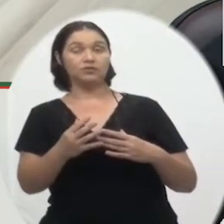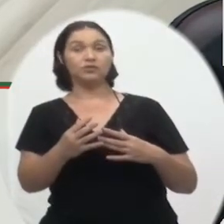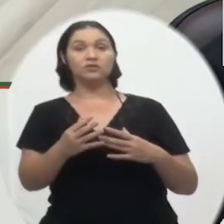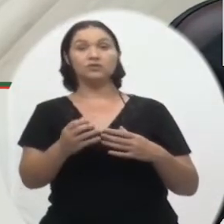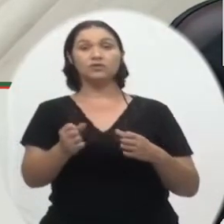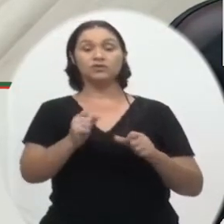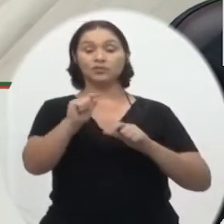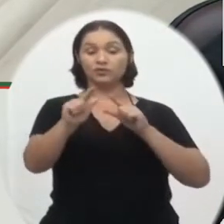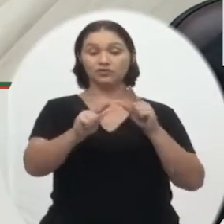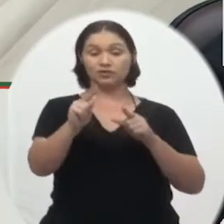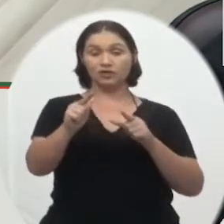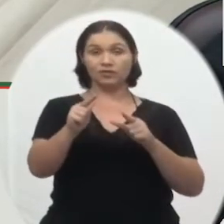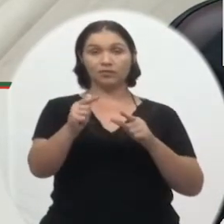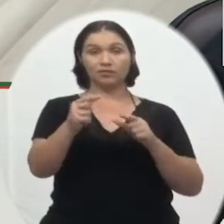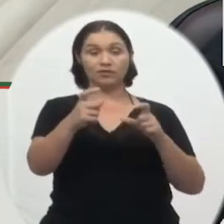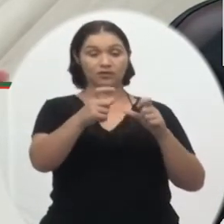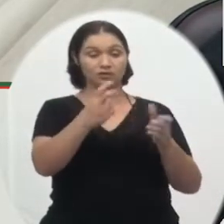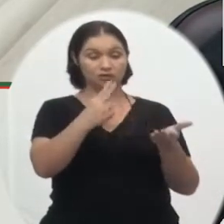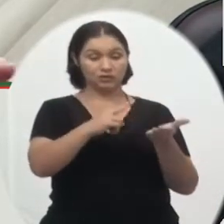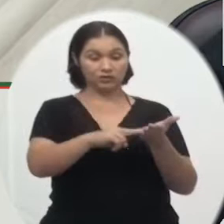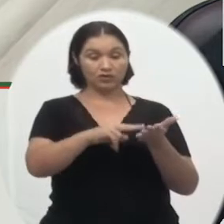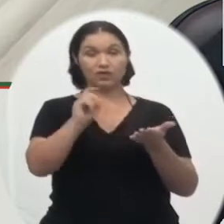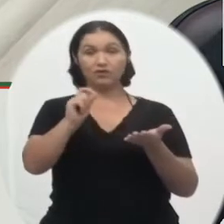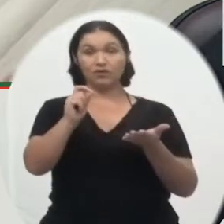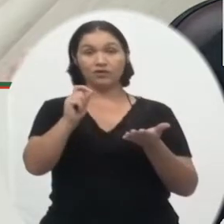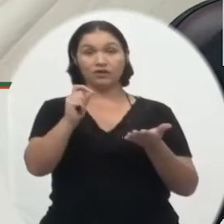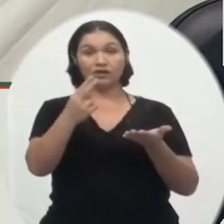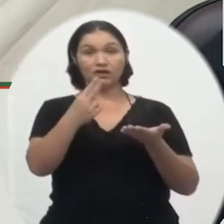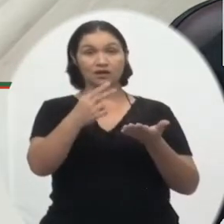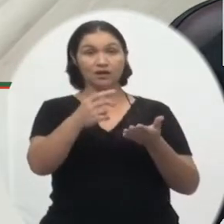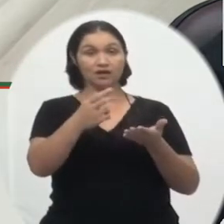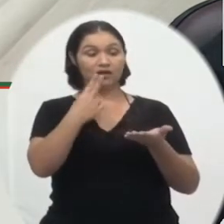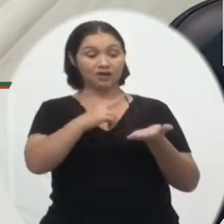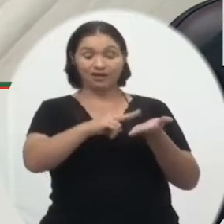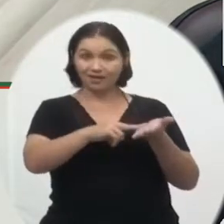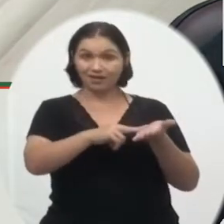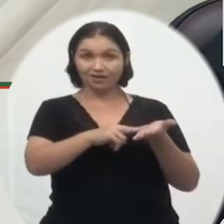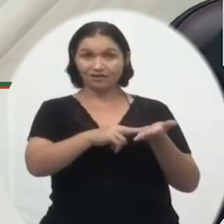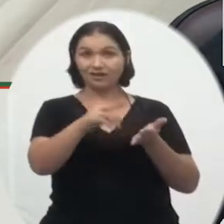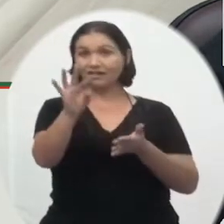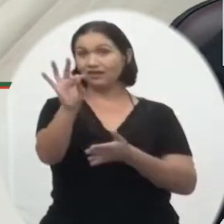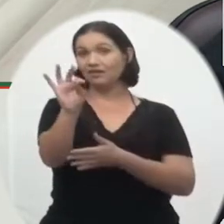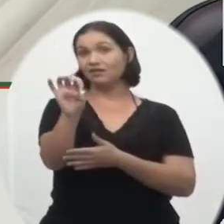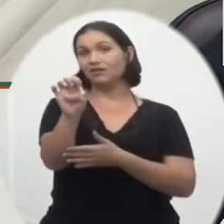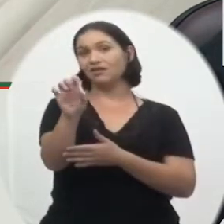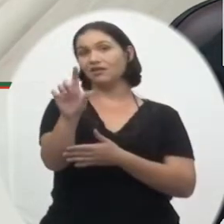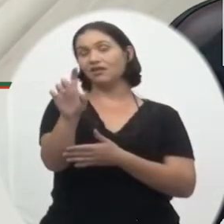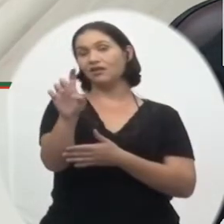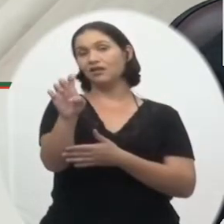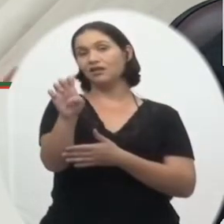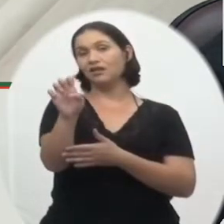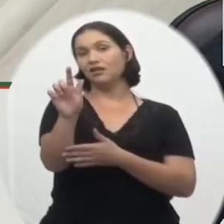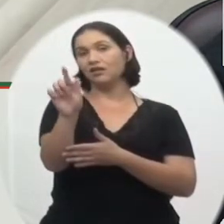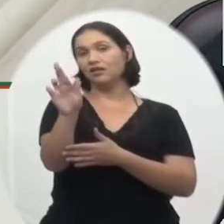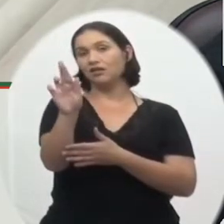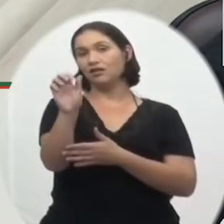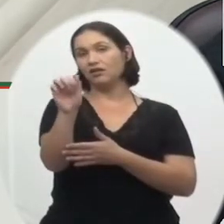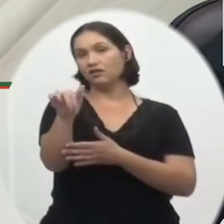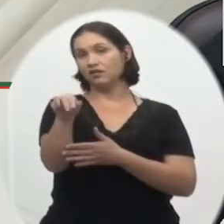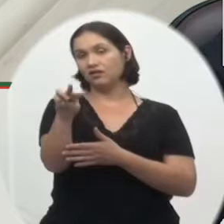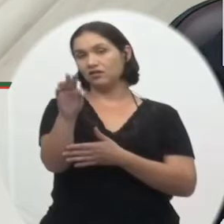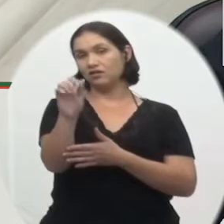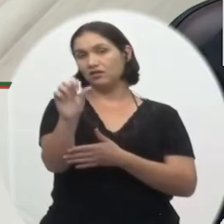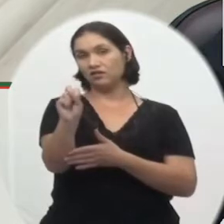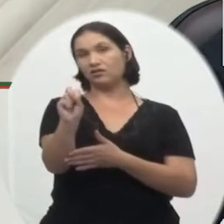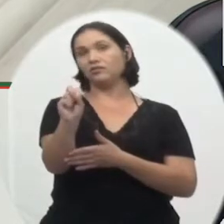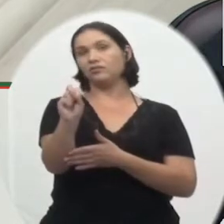órgãos oficiais e faturas, o que a médio e longo prazo tende a ser substituído com o advento de novas tecnologias. E talvez os senhores já